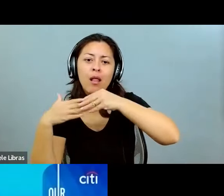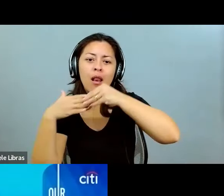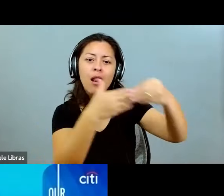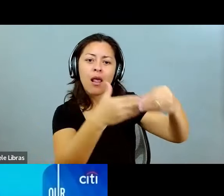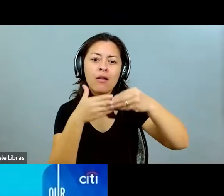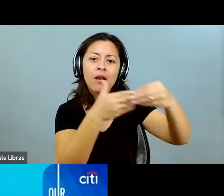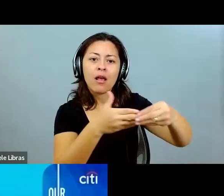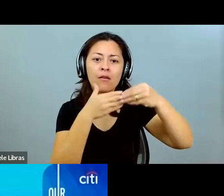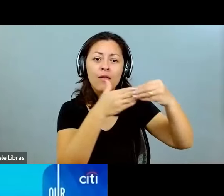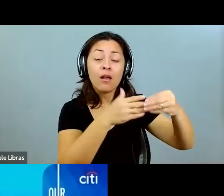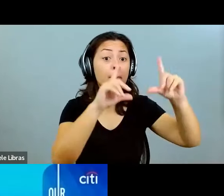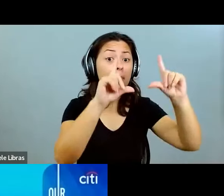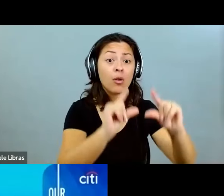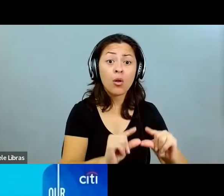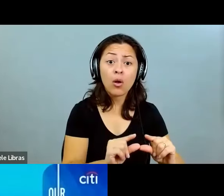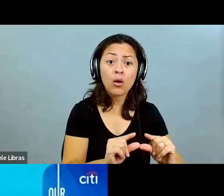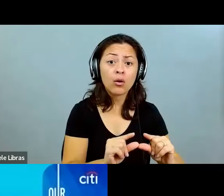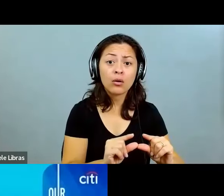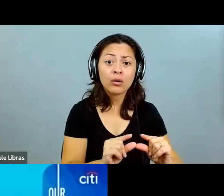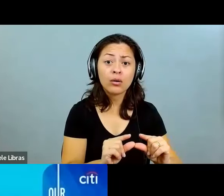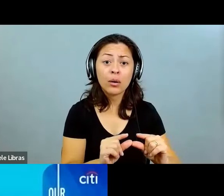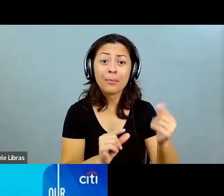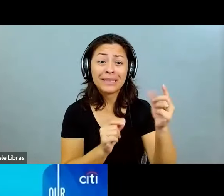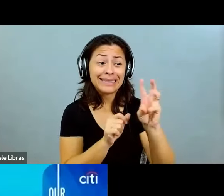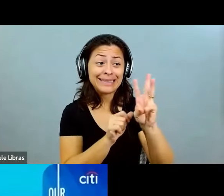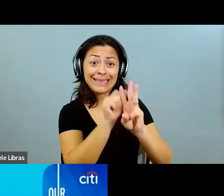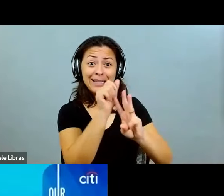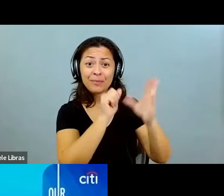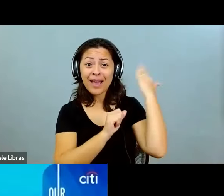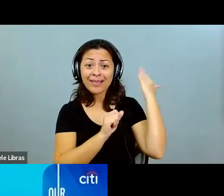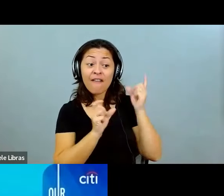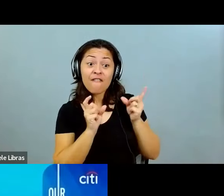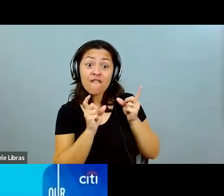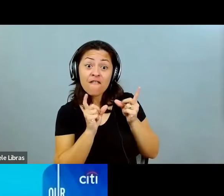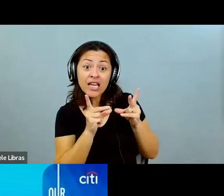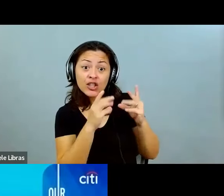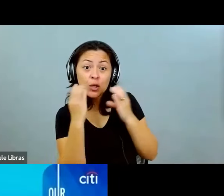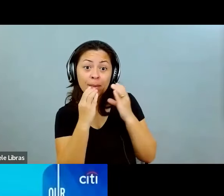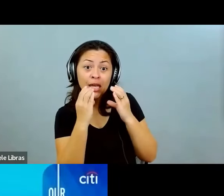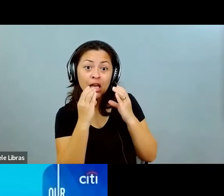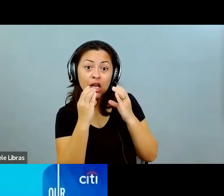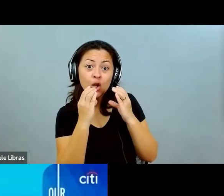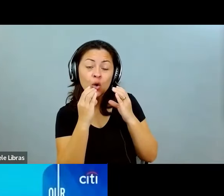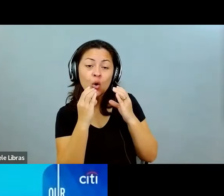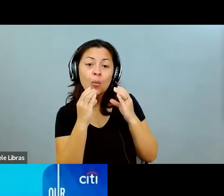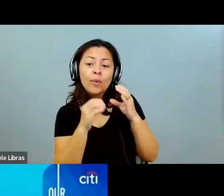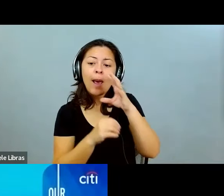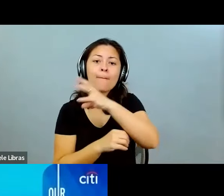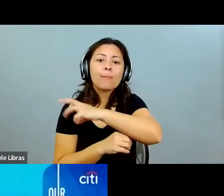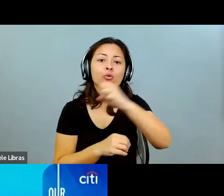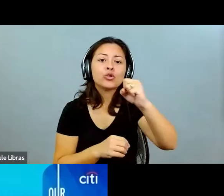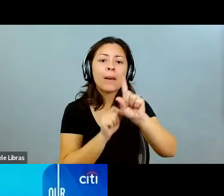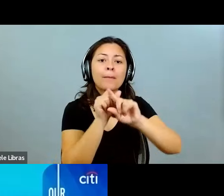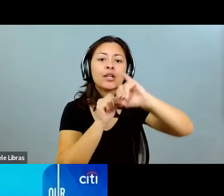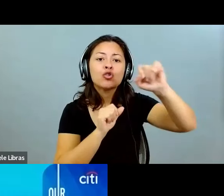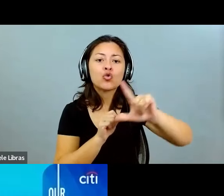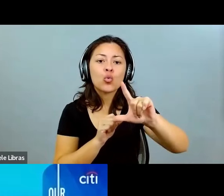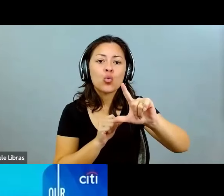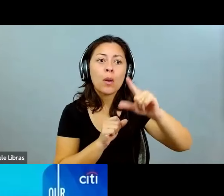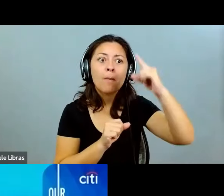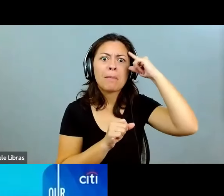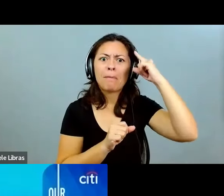TRS meses atrás fosse vender o milho para entregar em julho o comprador tava considerando um frete alto nesse